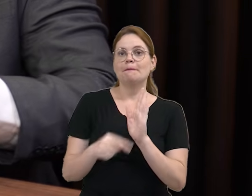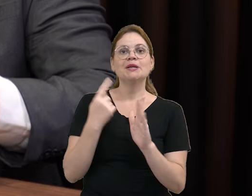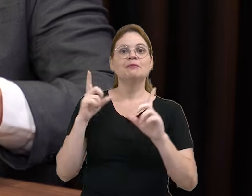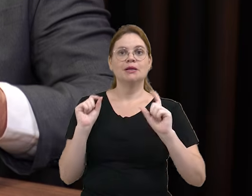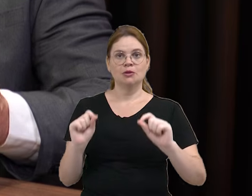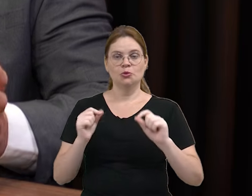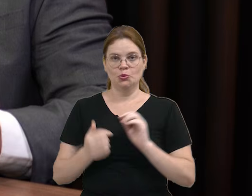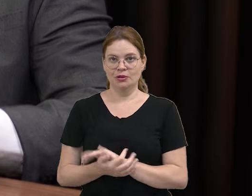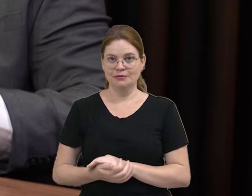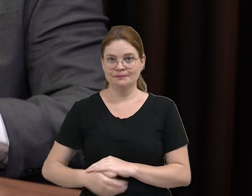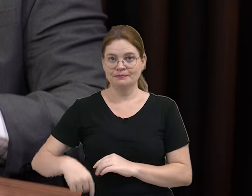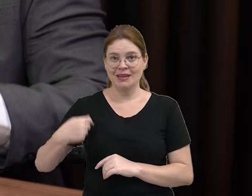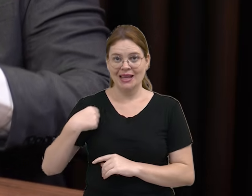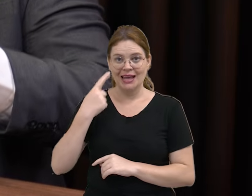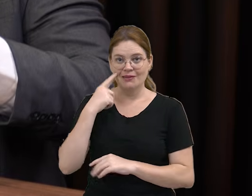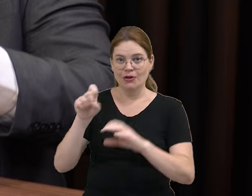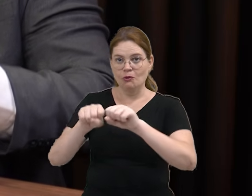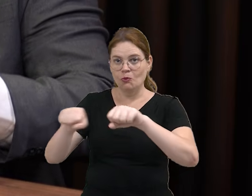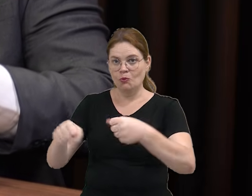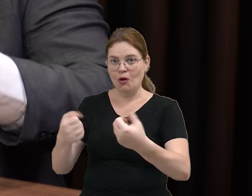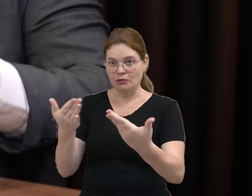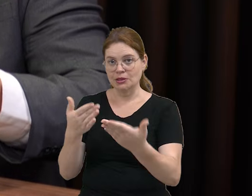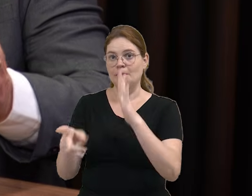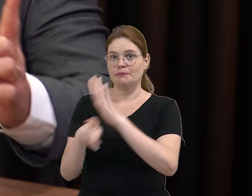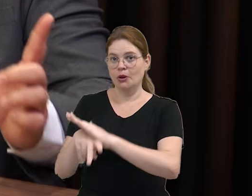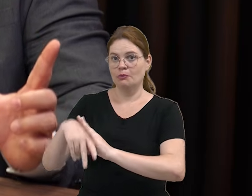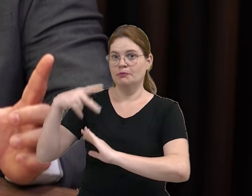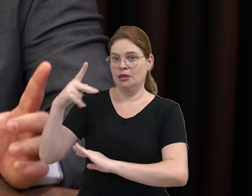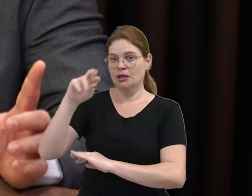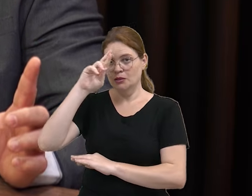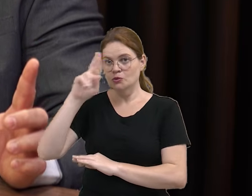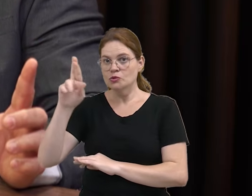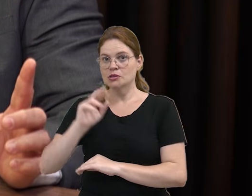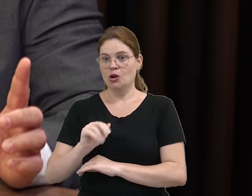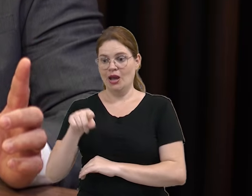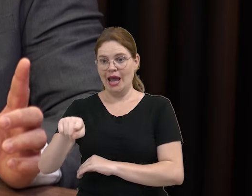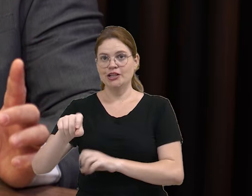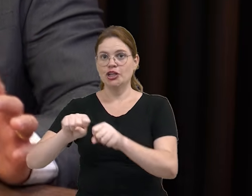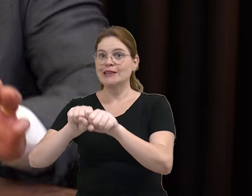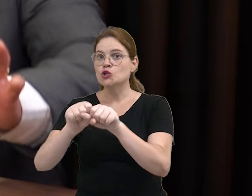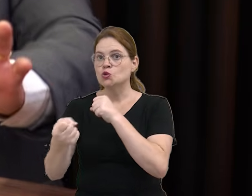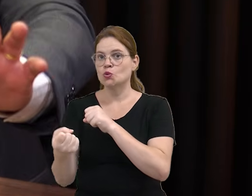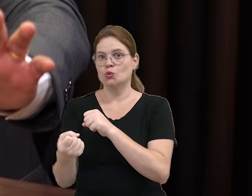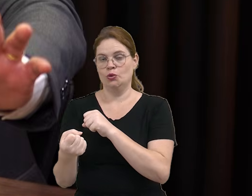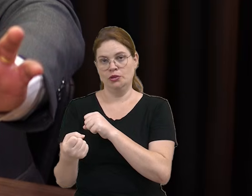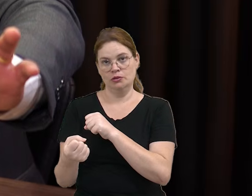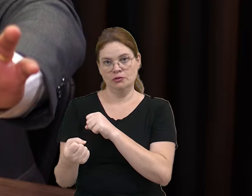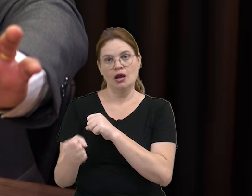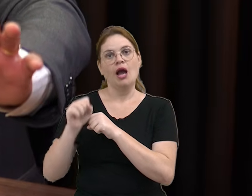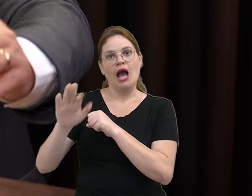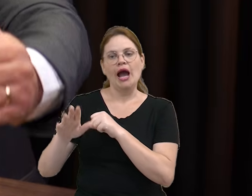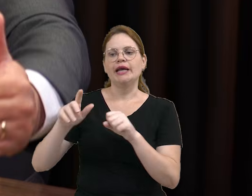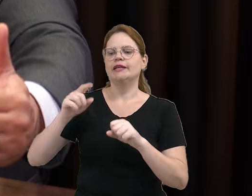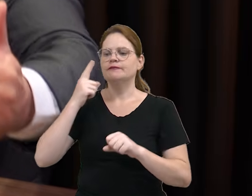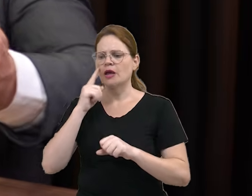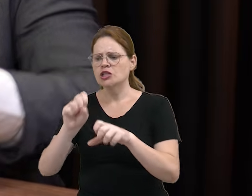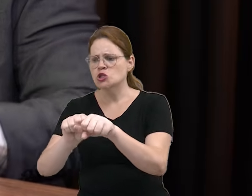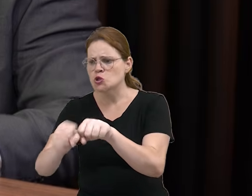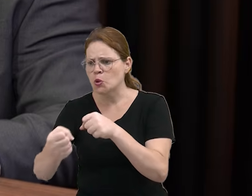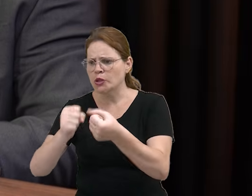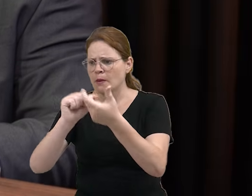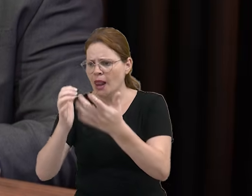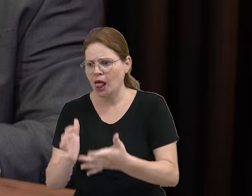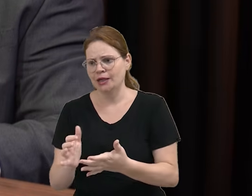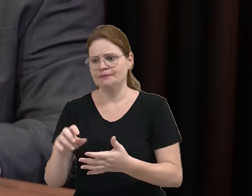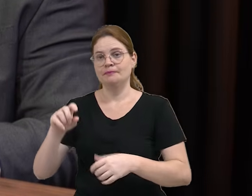primeiro ele pega um altar, a palavra fala, um altar que era do Senhor. Estava derrubado, foi restaurado com